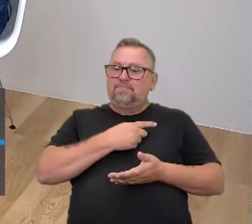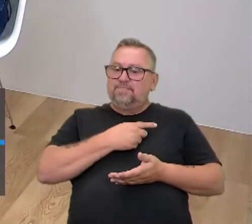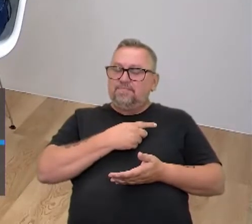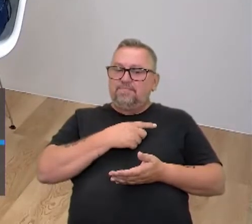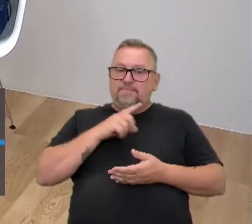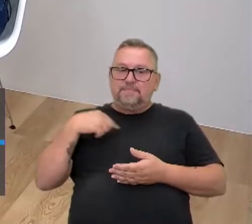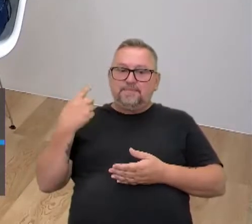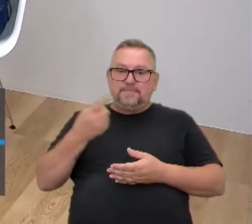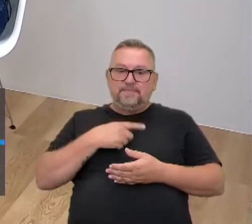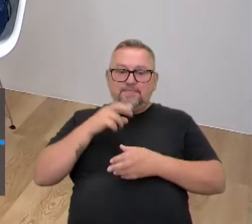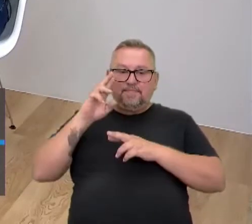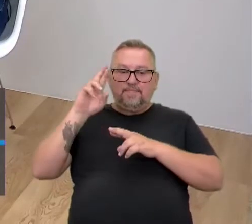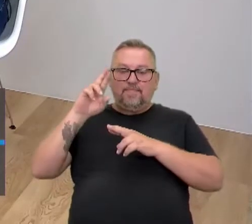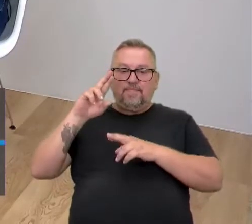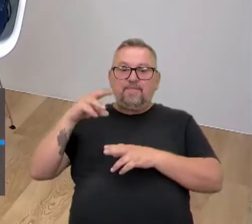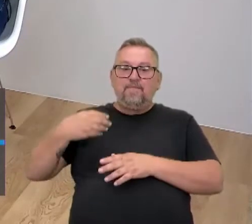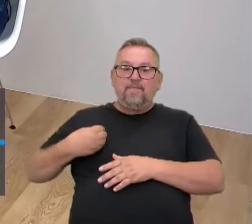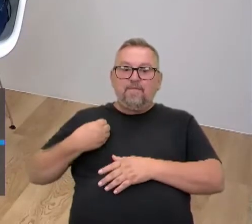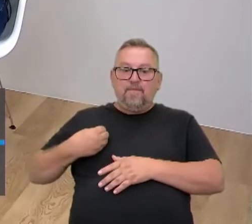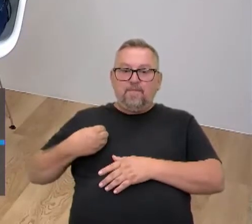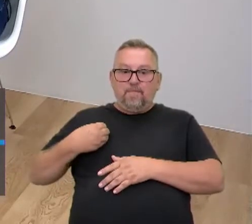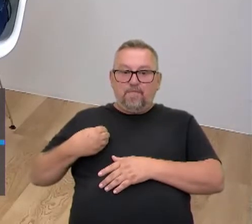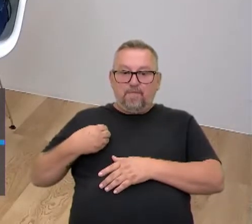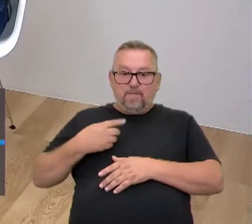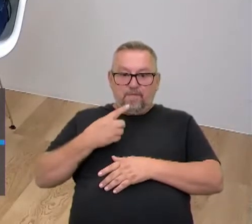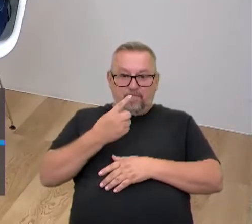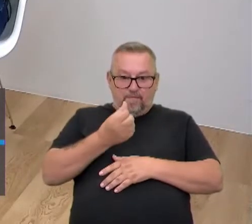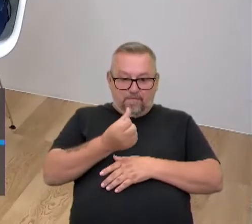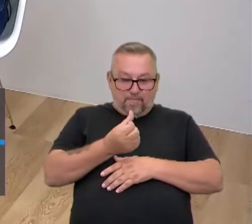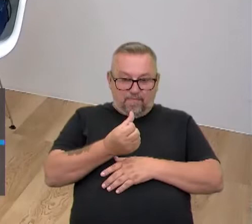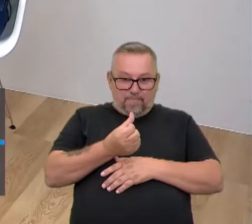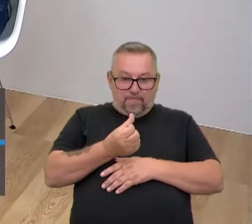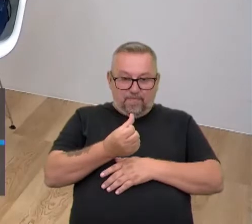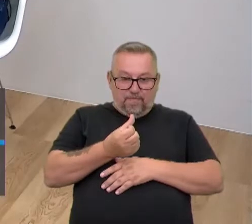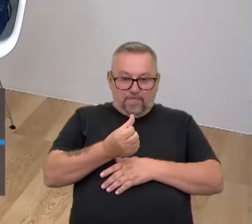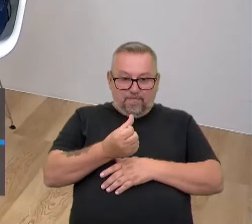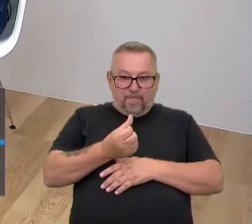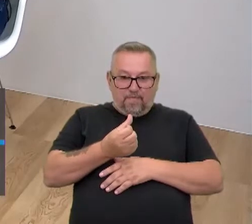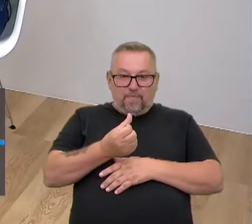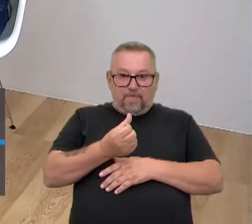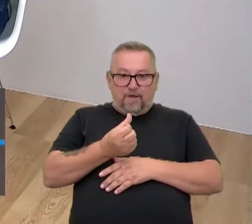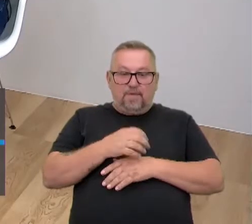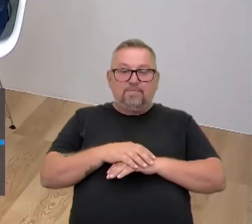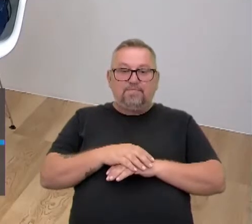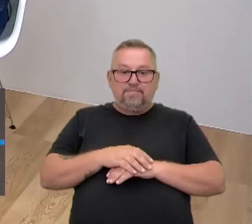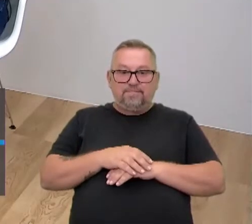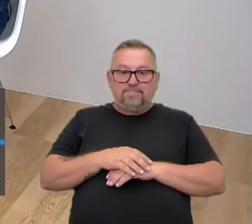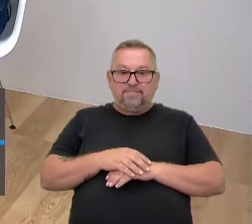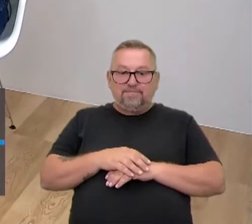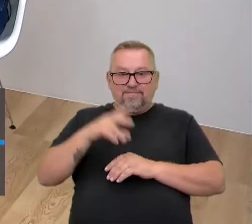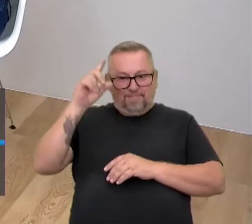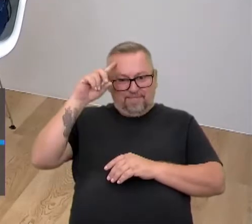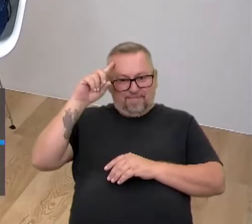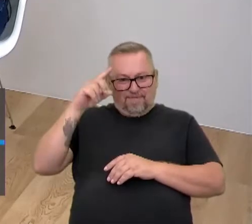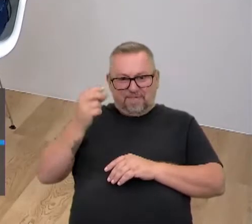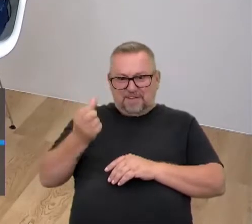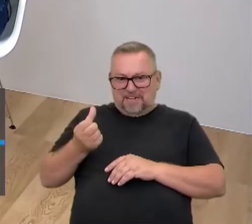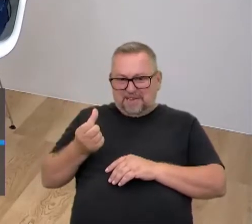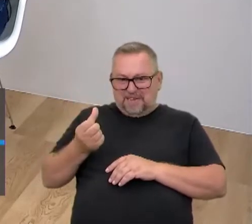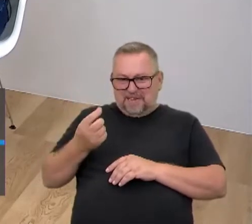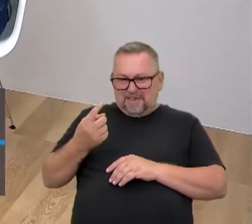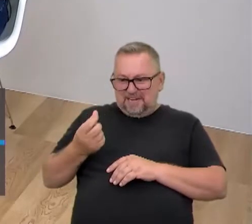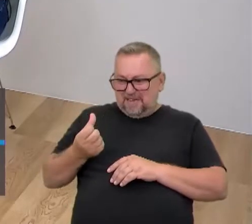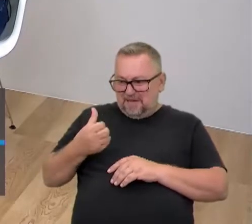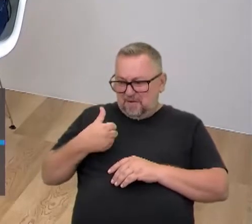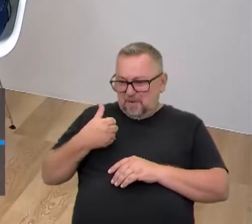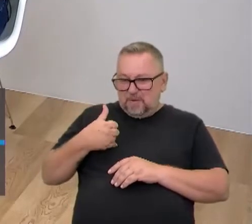A nossa expectativa de vida saiu dos 16 anos quando a gente se sedentarizou. Alguém deve estar pensando, nossa, a expectativa de vida da gente